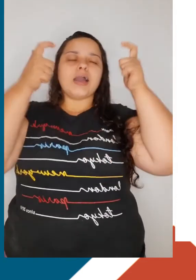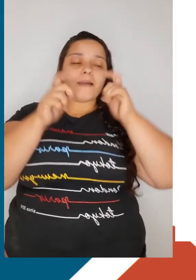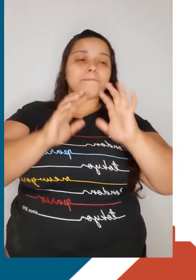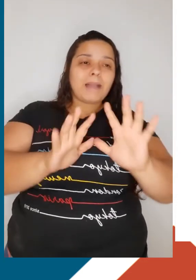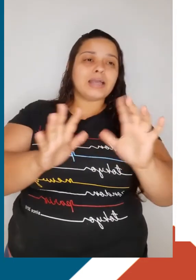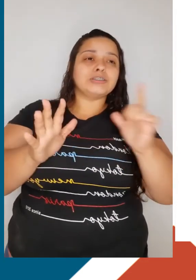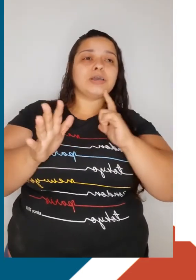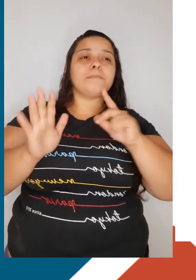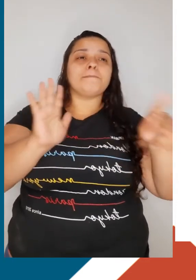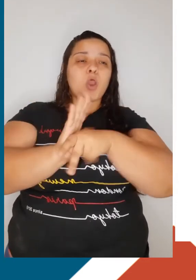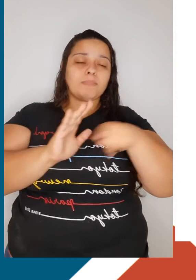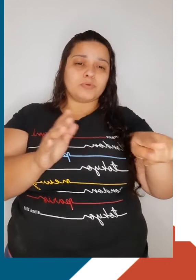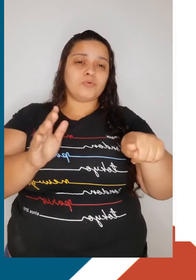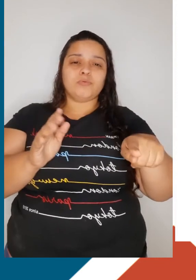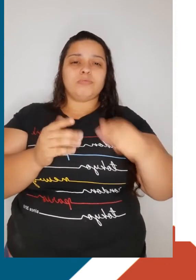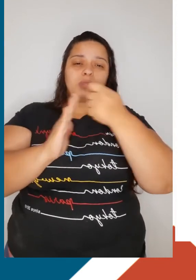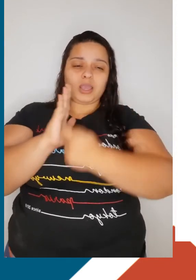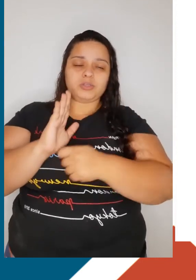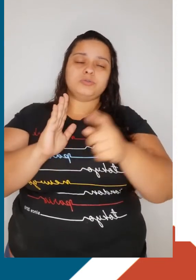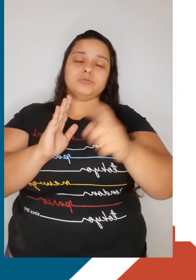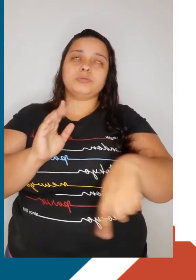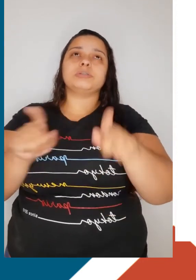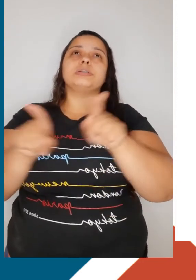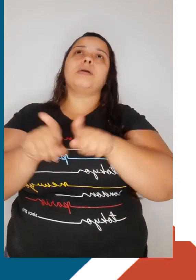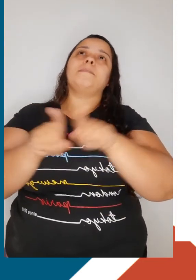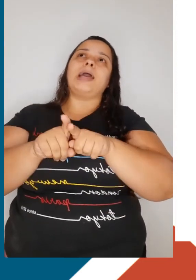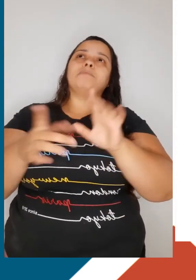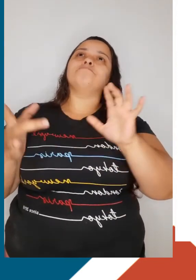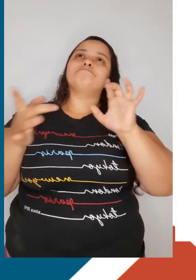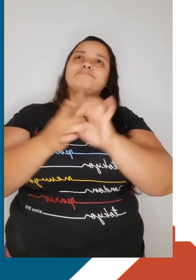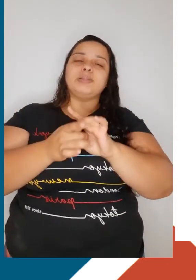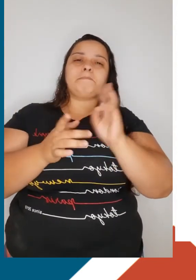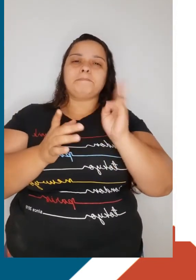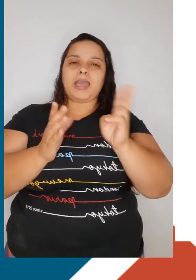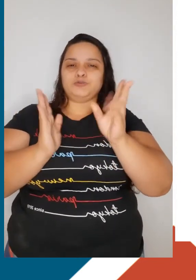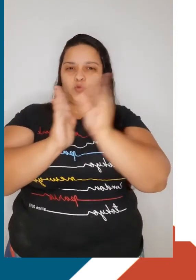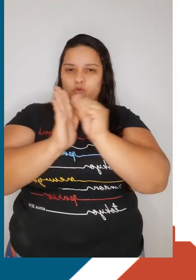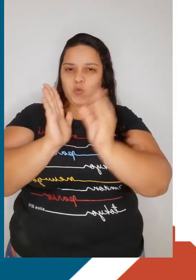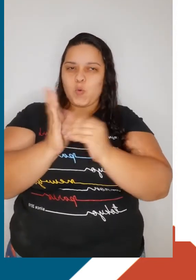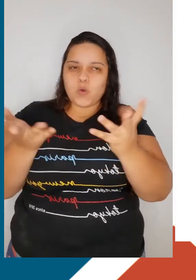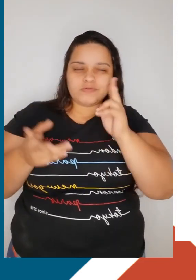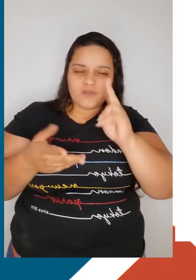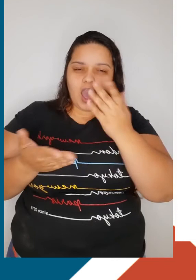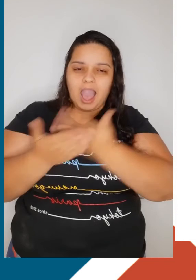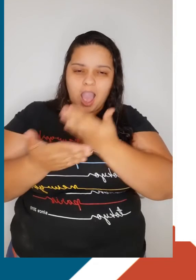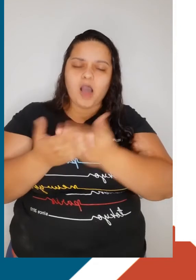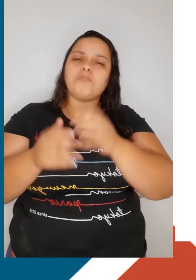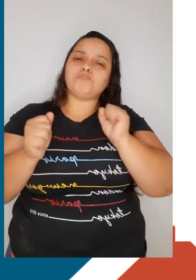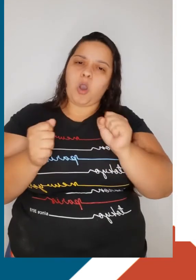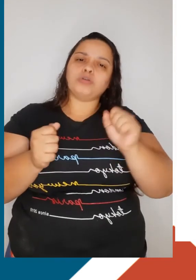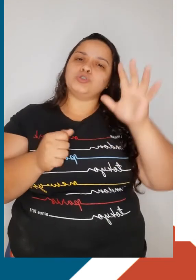tal, mas a própria interpretação do texto e você fazendo ligação com o conteúdo visto na